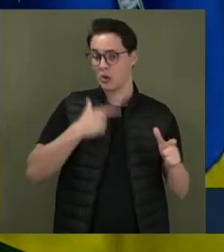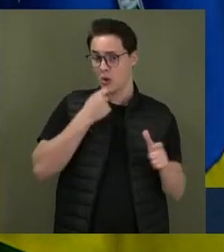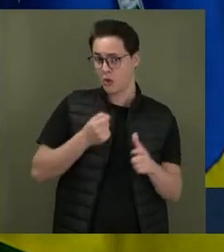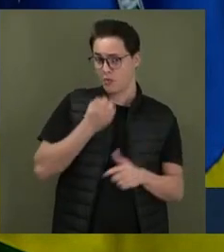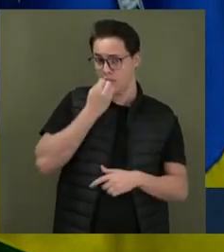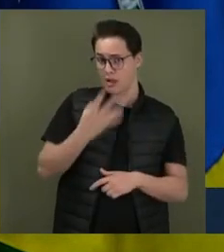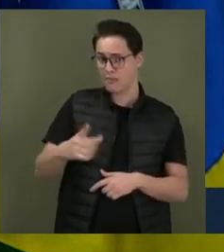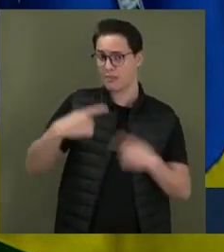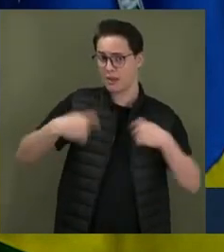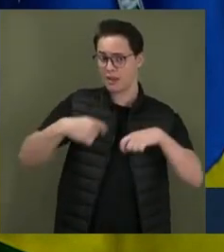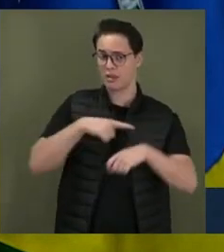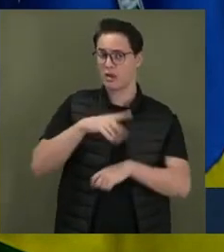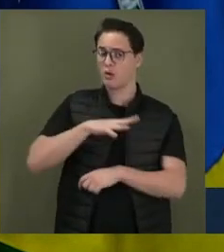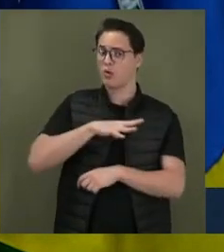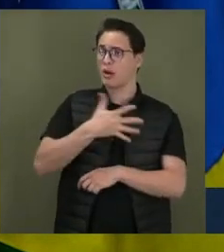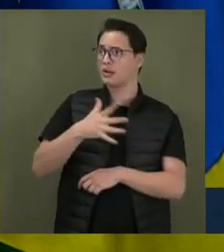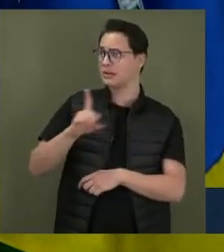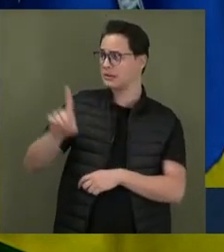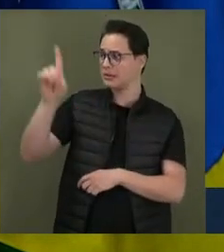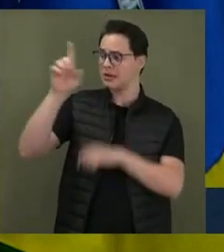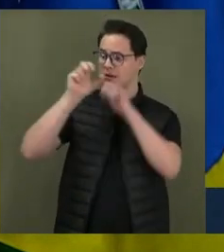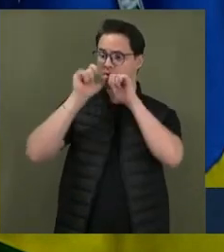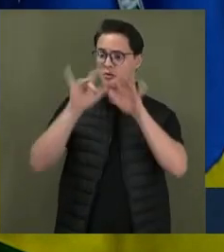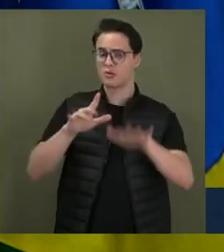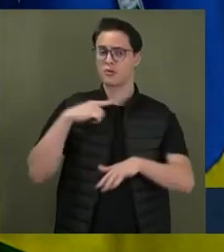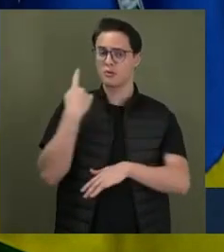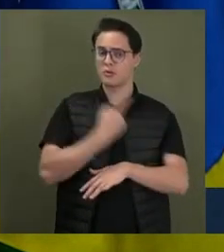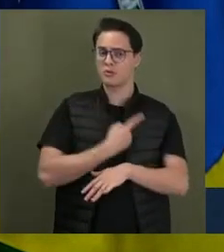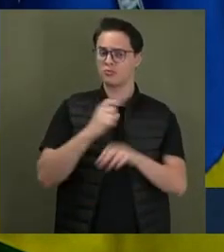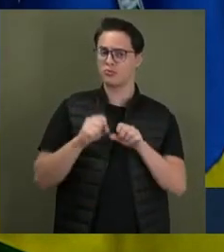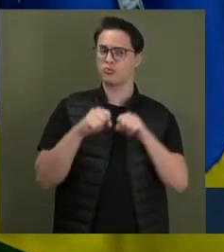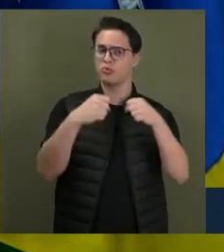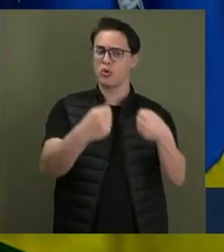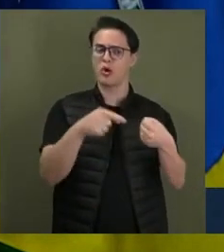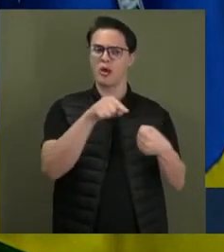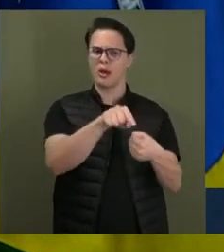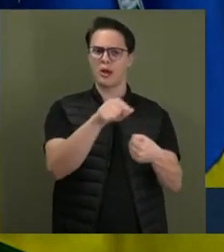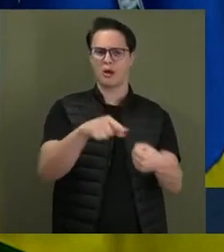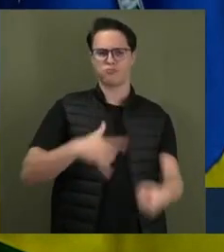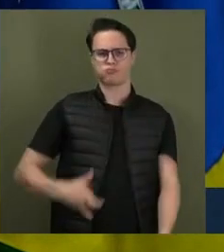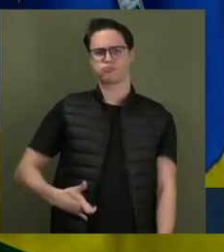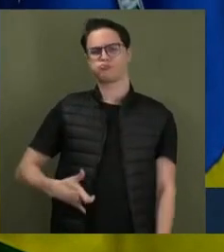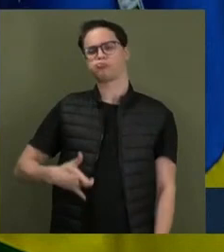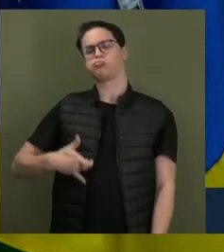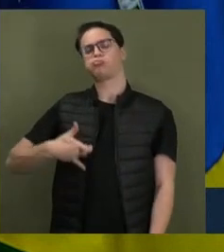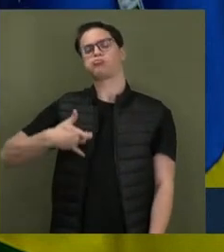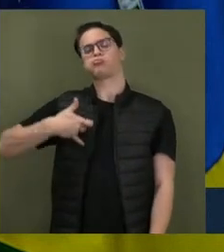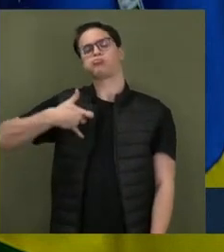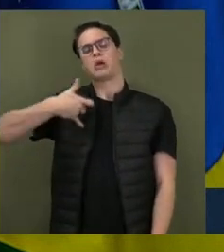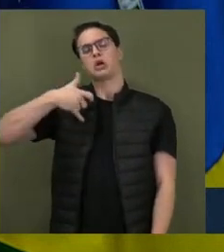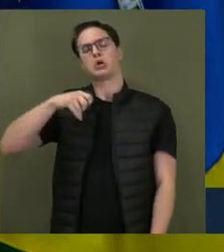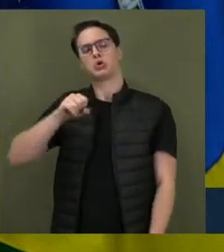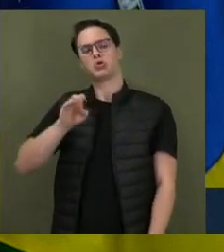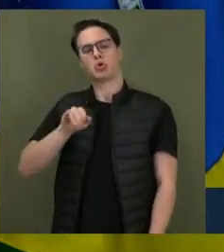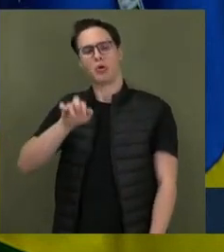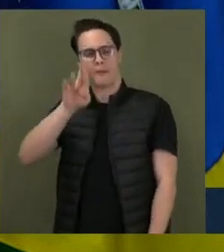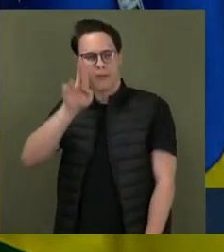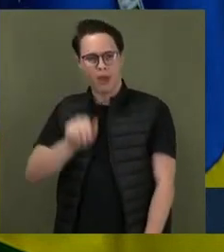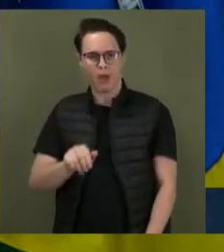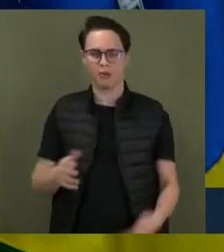coragem e as bênçãos de Deus, para enfrentarmos o arbítrio e a soberba de poucos que estão agindo contra a nação e por sua